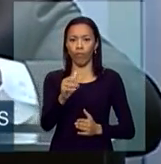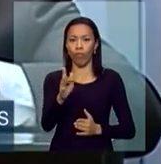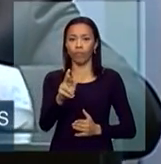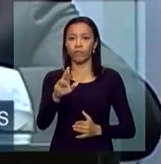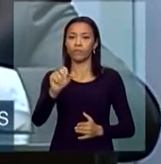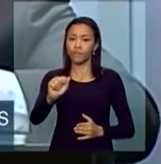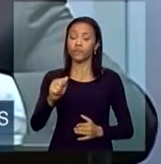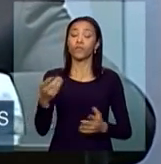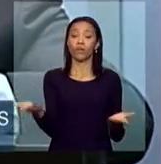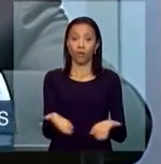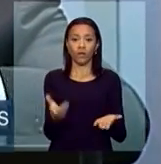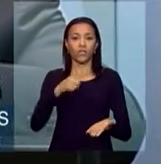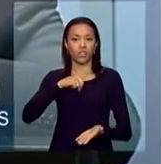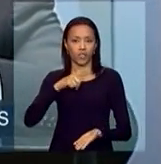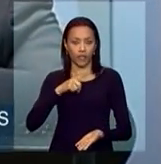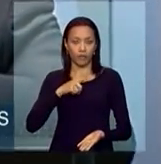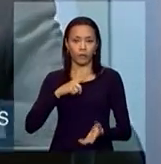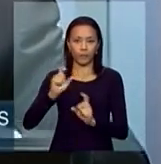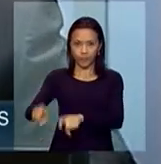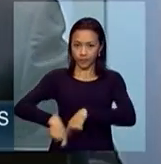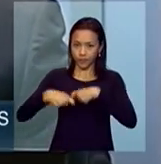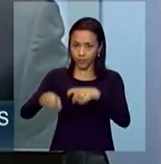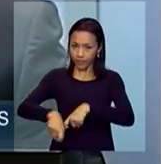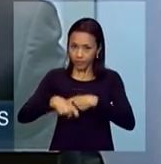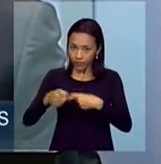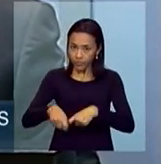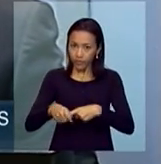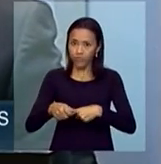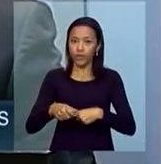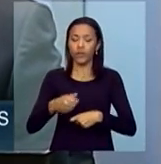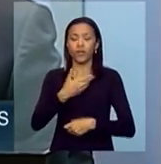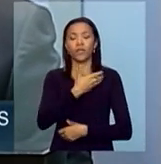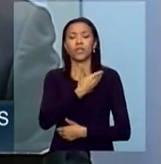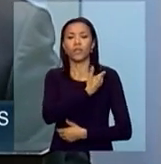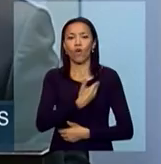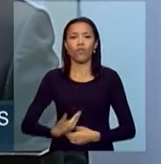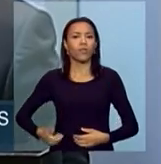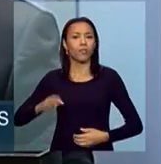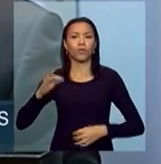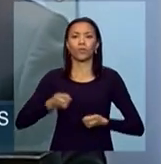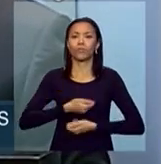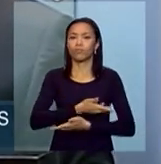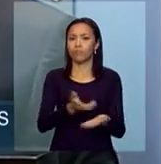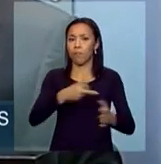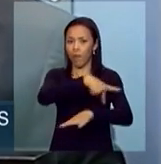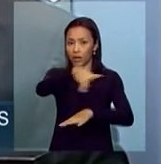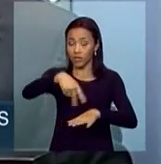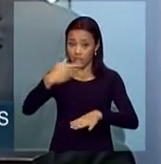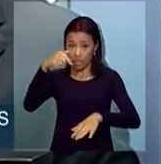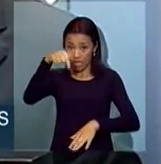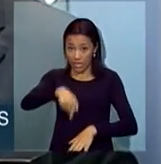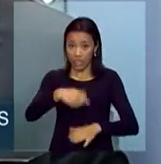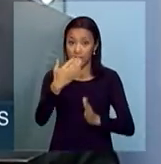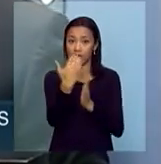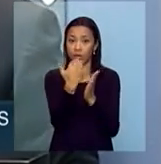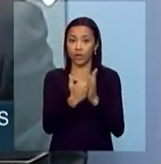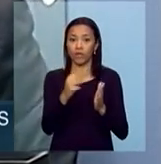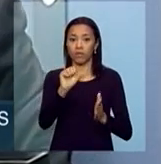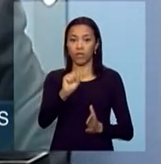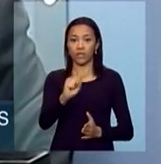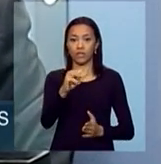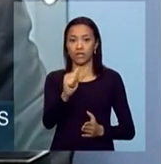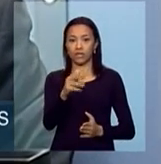Nós estamos hoje com uma agricultura que é orgulho para todo o país e neste plano safra nós avançamos ainda mais e Deus